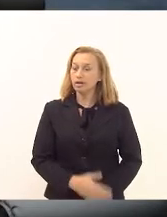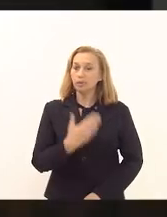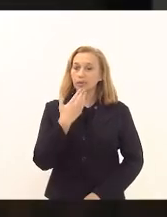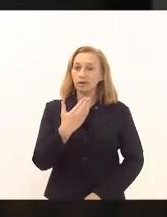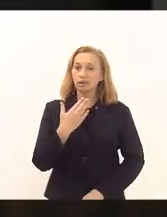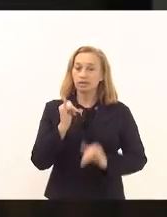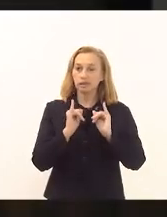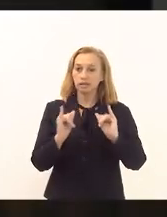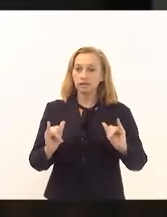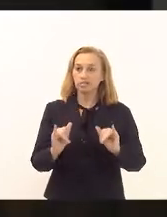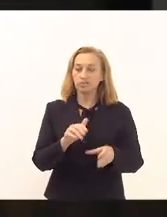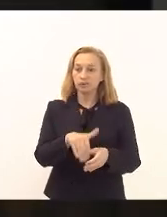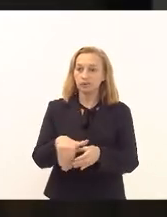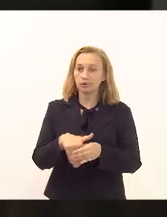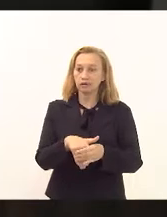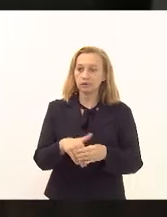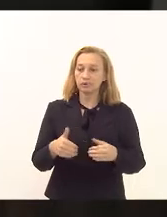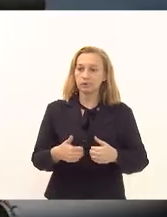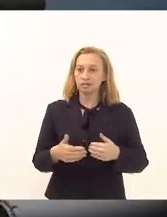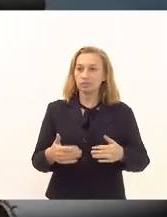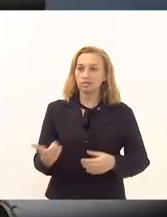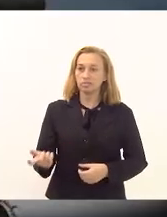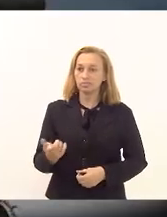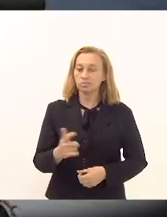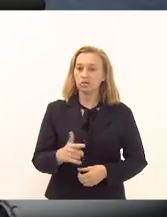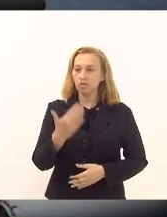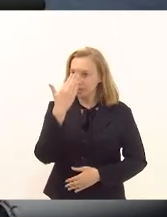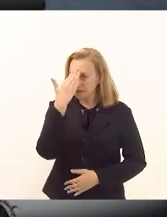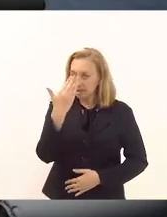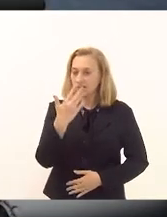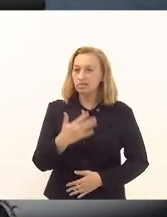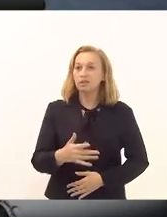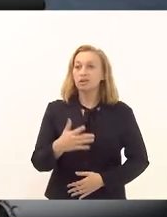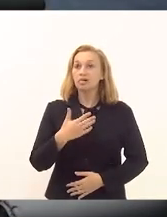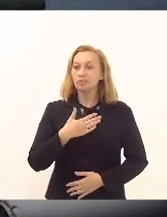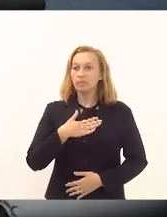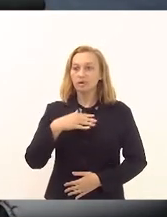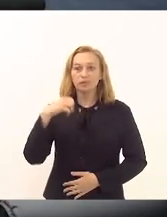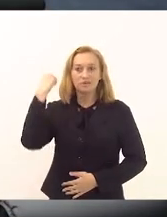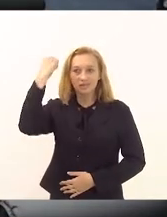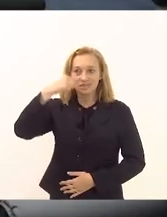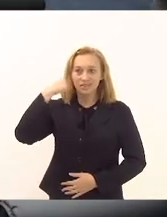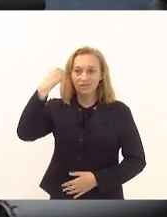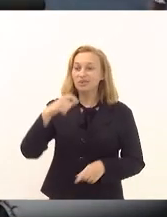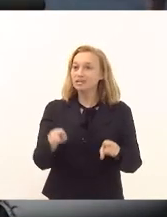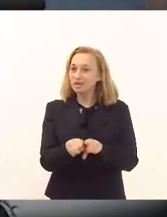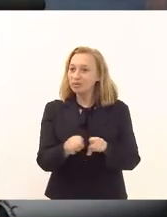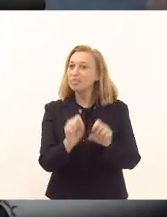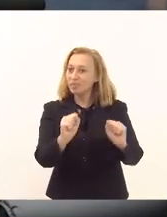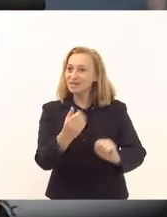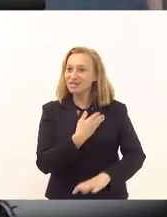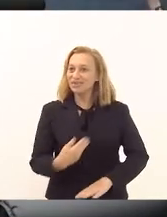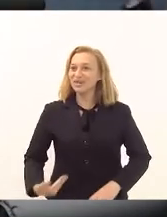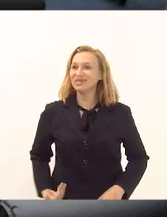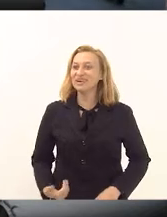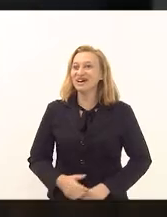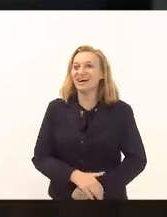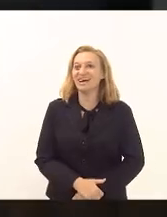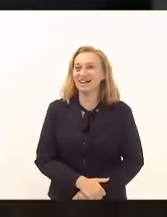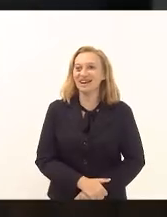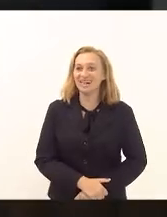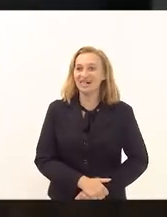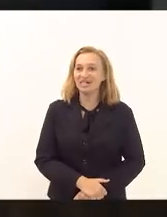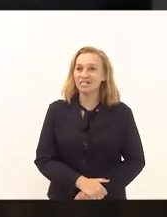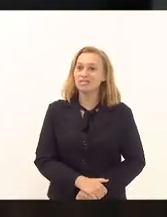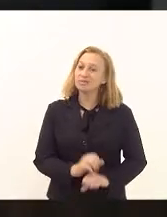Ah, então, já, eu vou abrir, Vossa Excelência tem. Muito obrigado. Meu senador, pode ser governador também, não, mas... Não, um instante só, deputado. Olha só. Um instante,